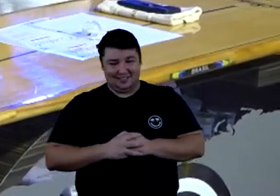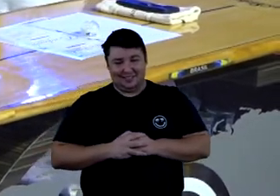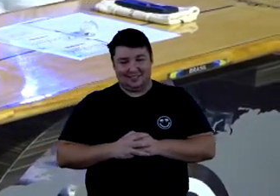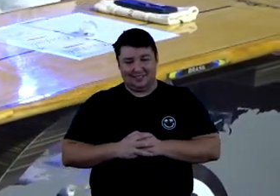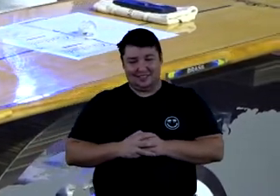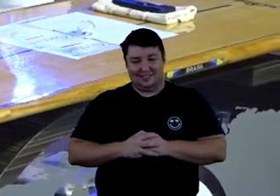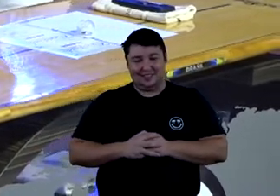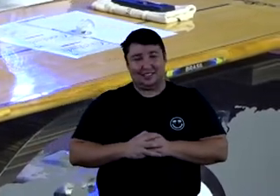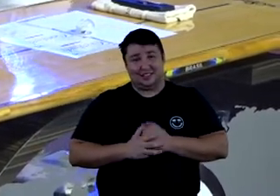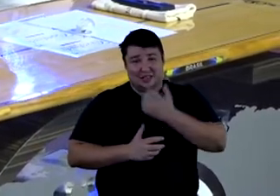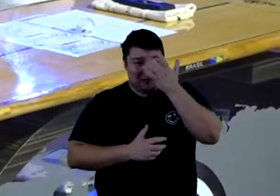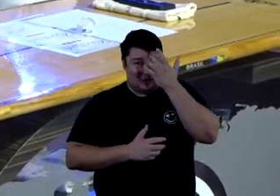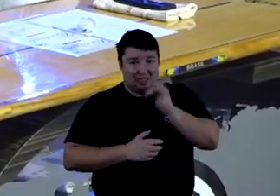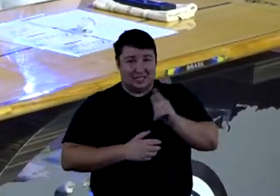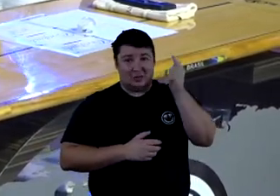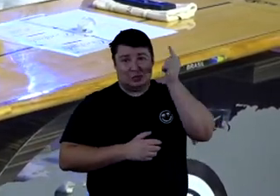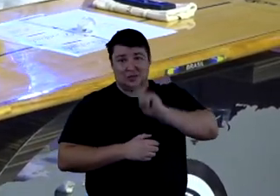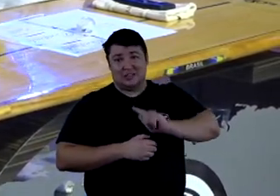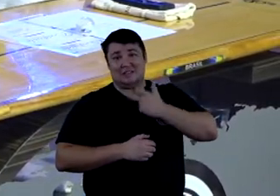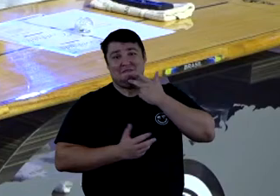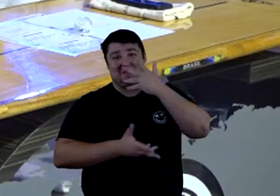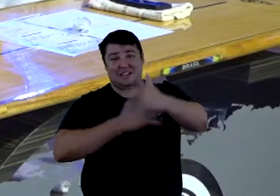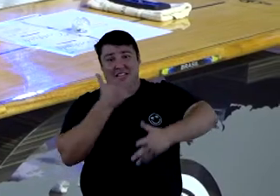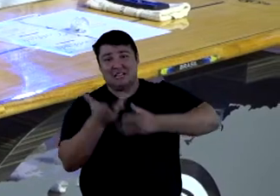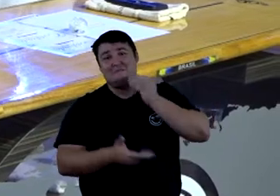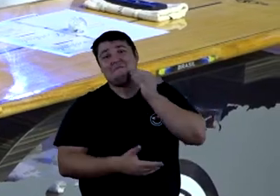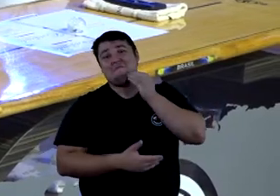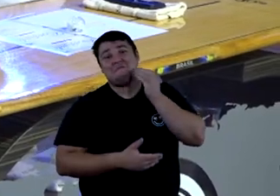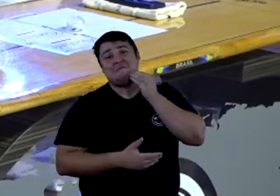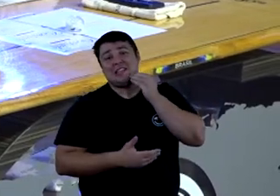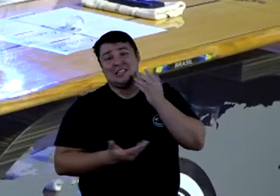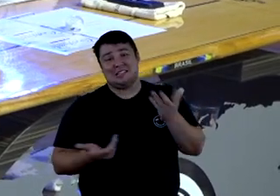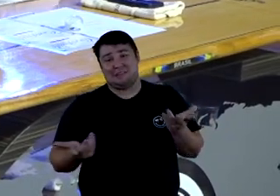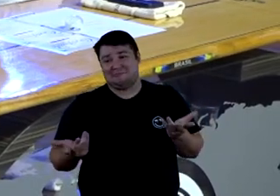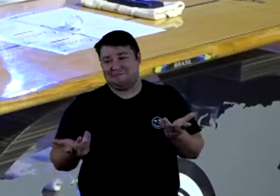Não sei se eu vou conseguir falar, mas vou tentar.